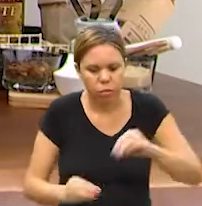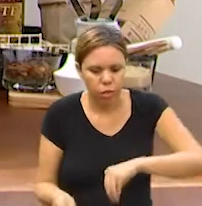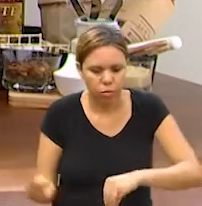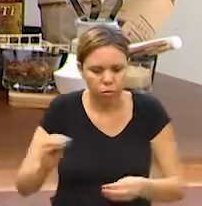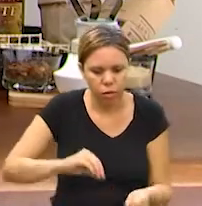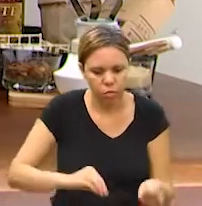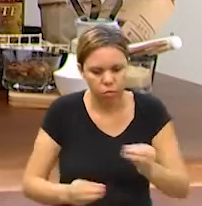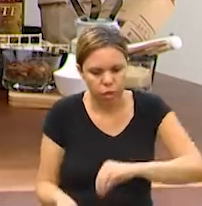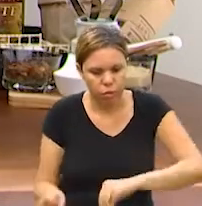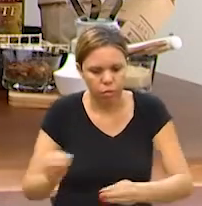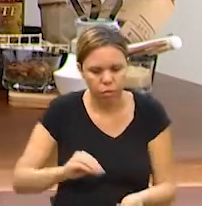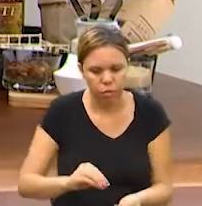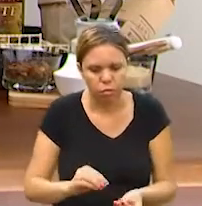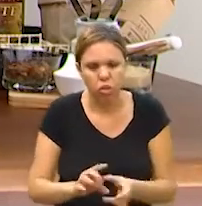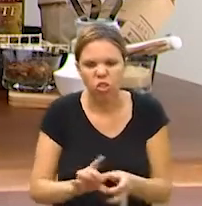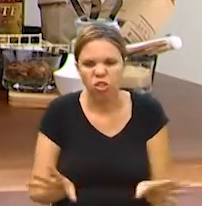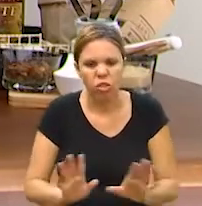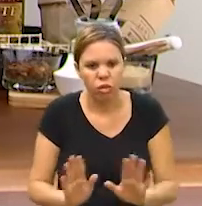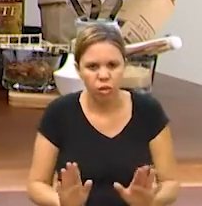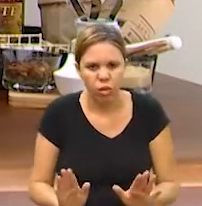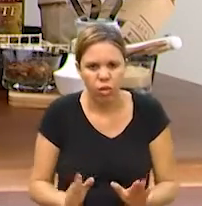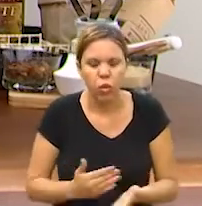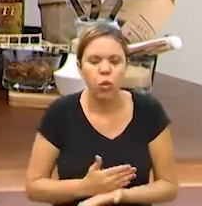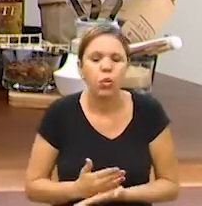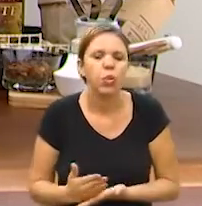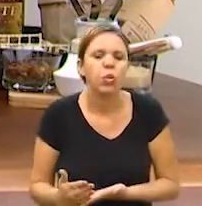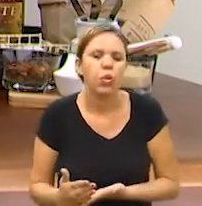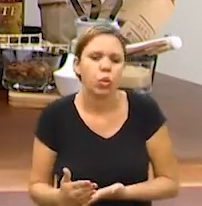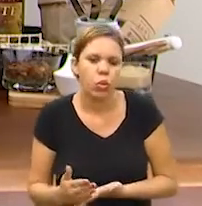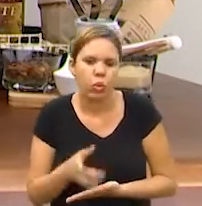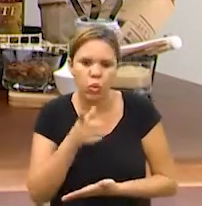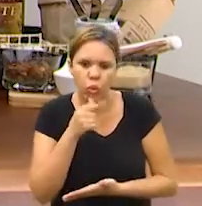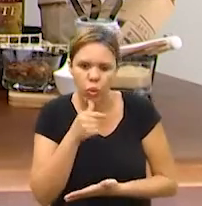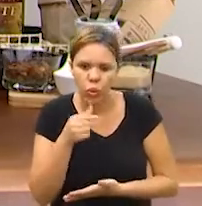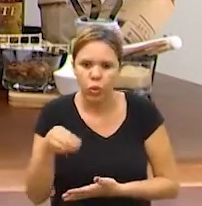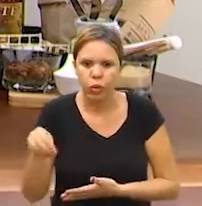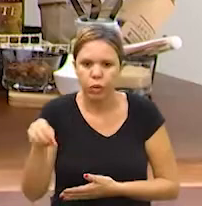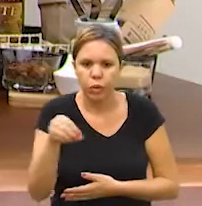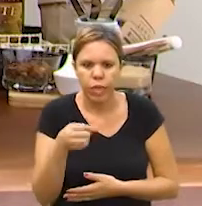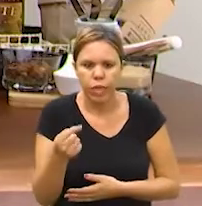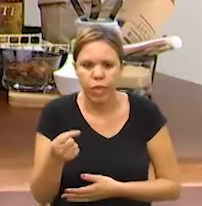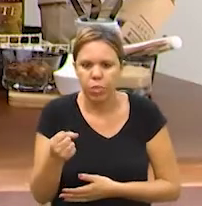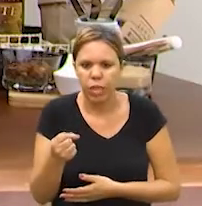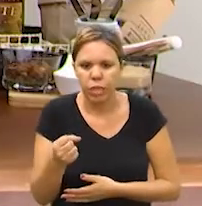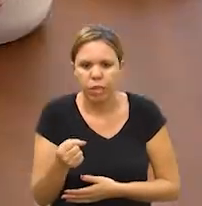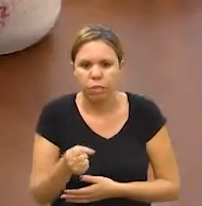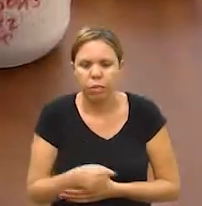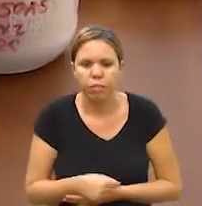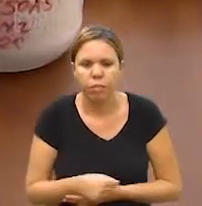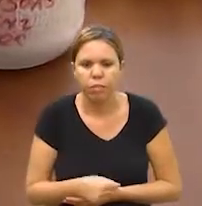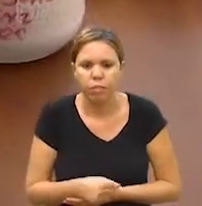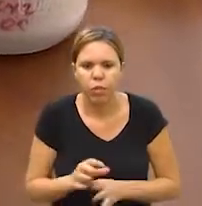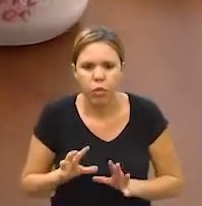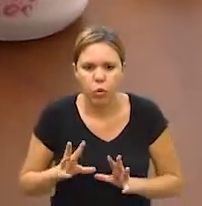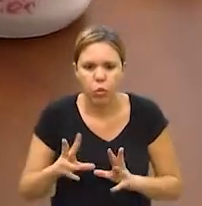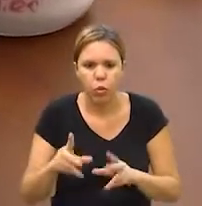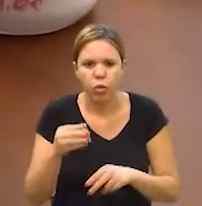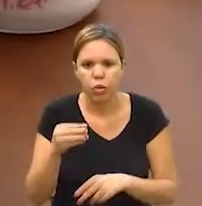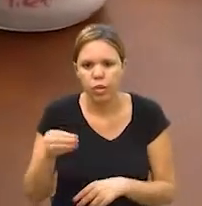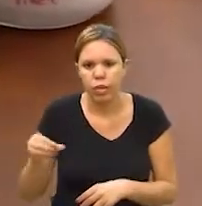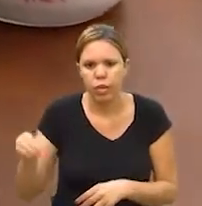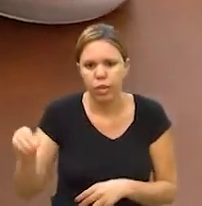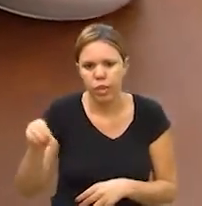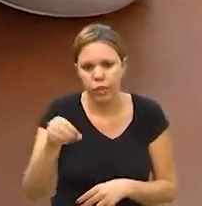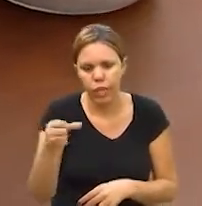joga tudo aí no bowl. Nós vamos começar com a água e a farinha. Tá. Então nós vamos colocar toda a